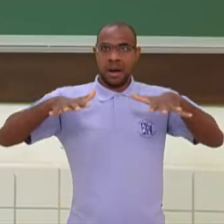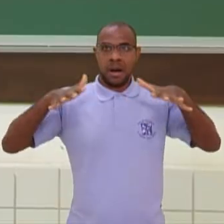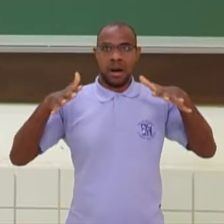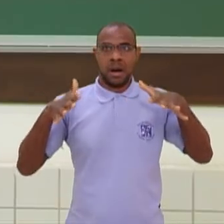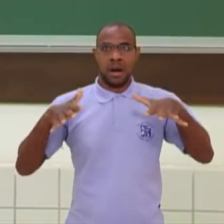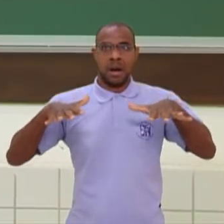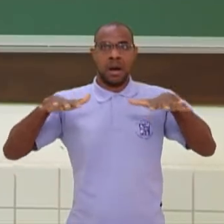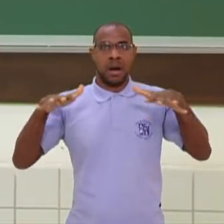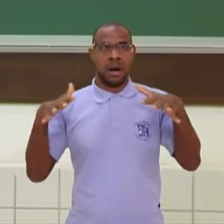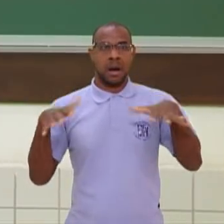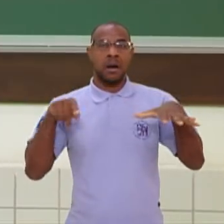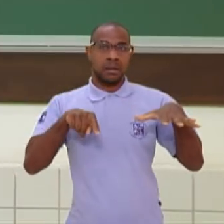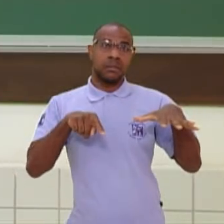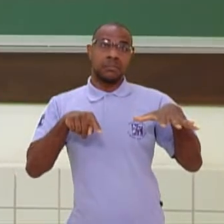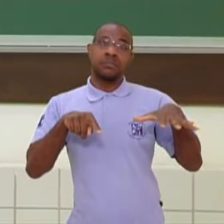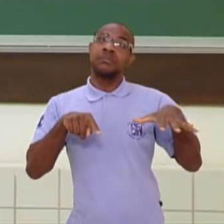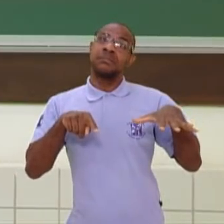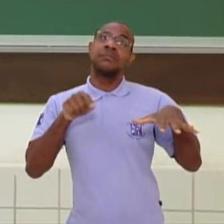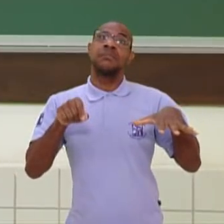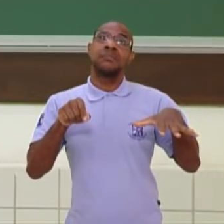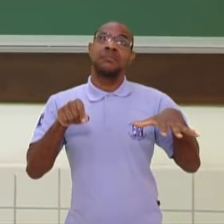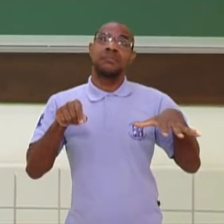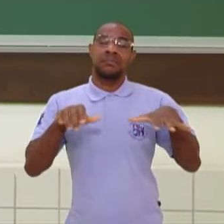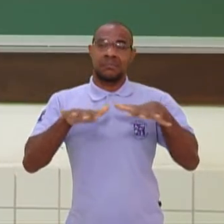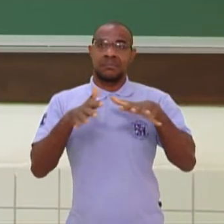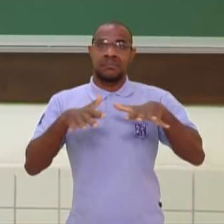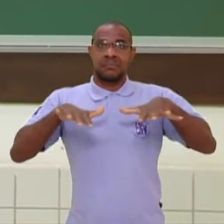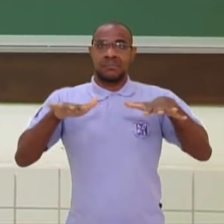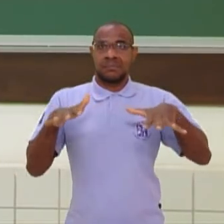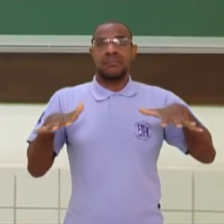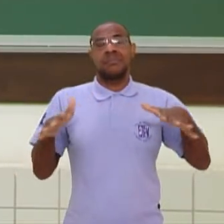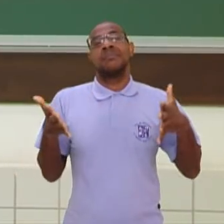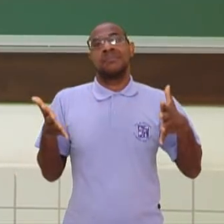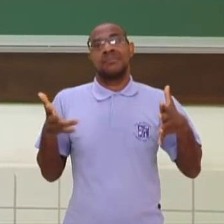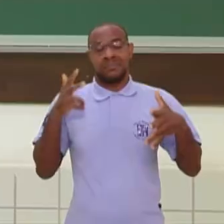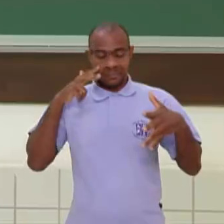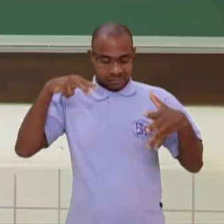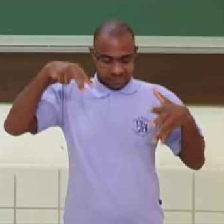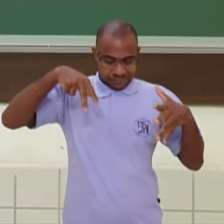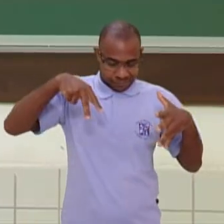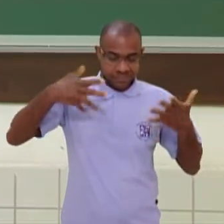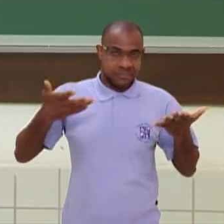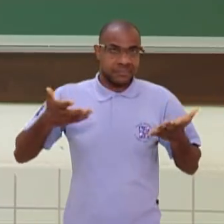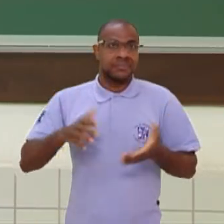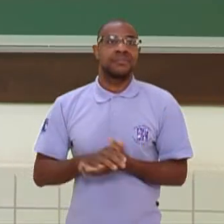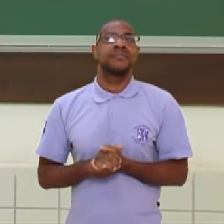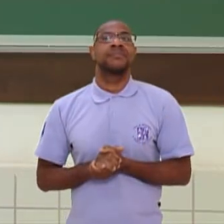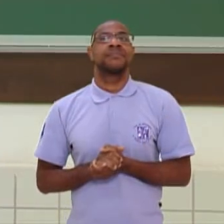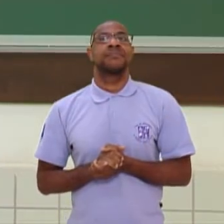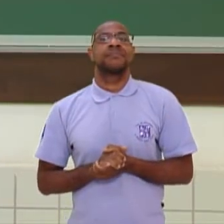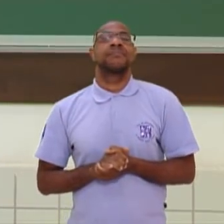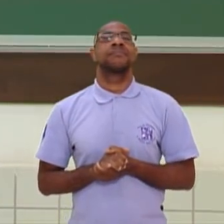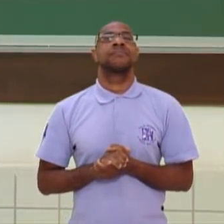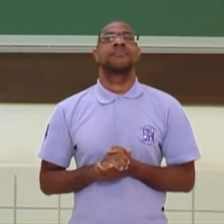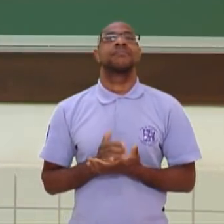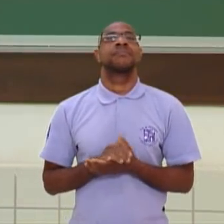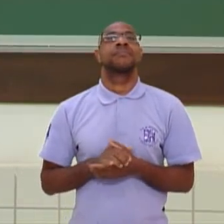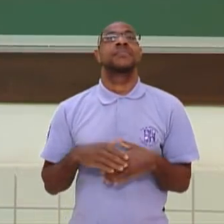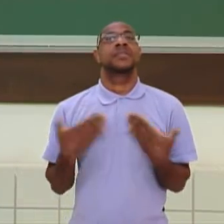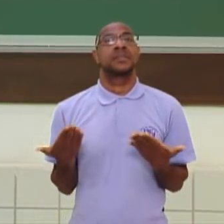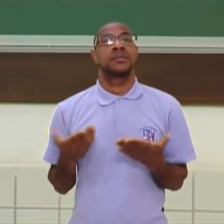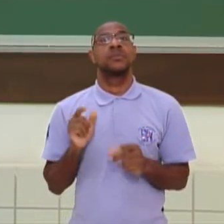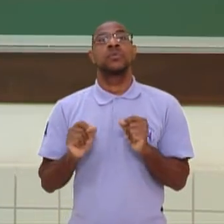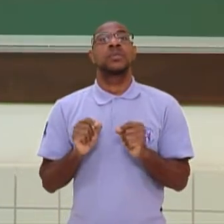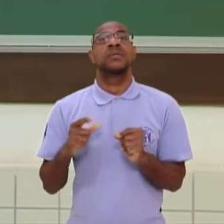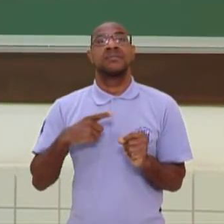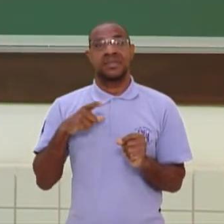se propagar em direção à superfície que você vai ter do aquário, certo? Nas suas extremidades ou nas suas laterais. Então